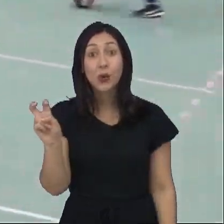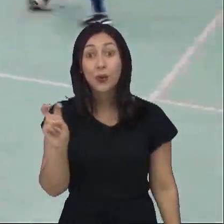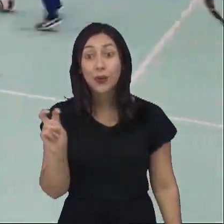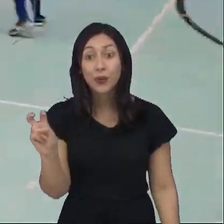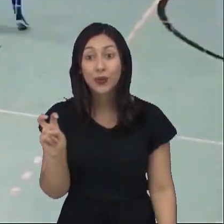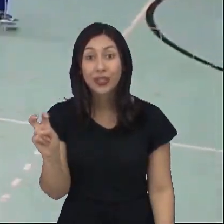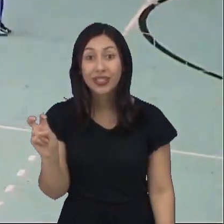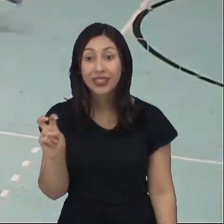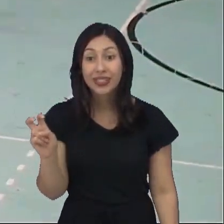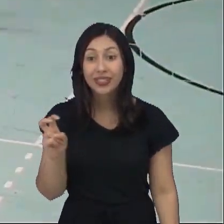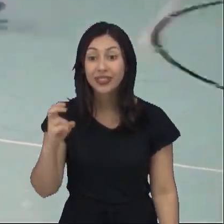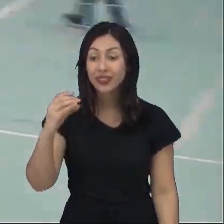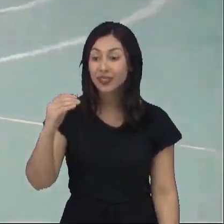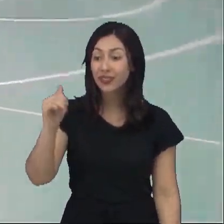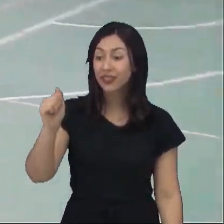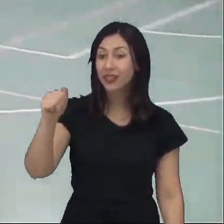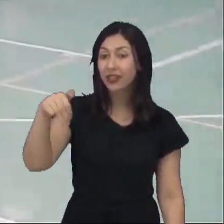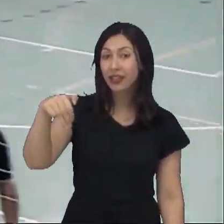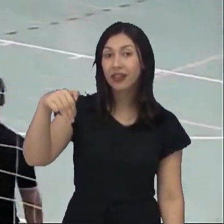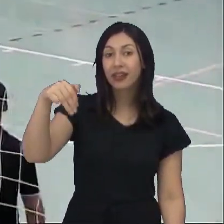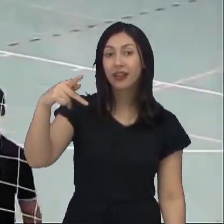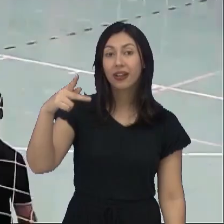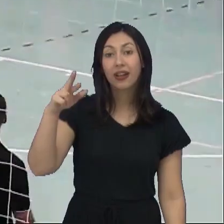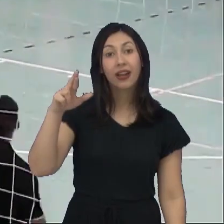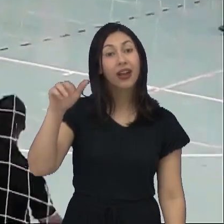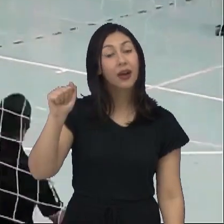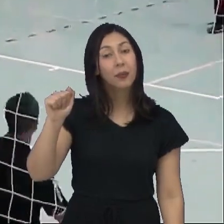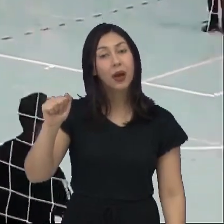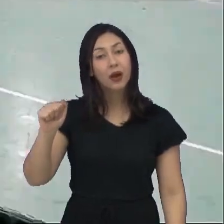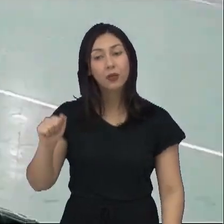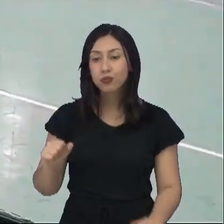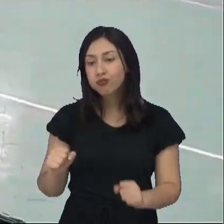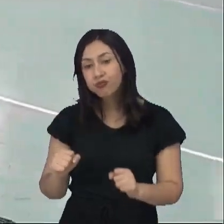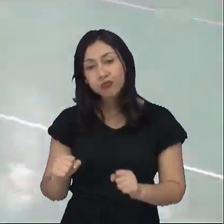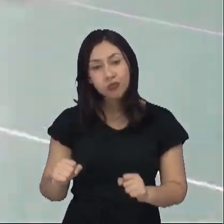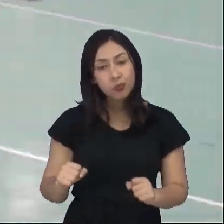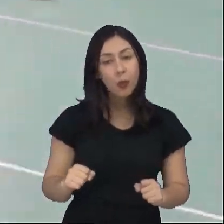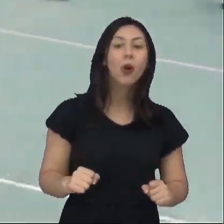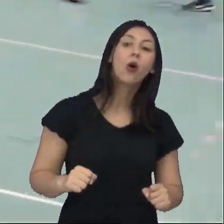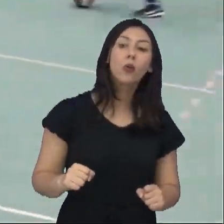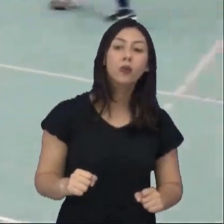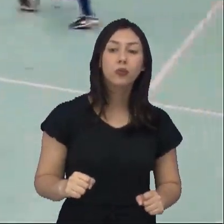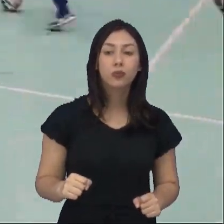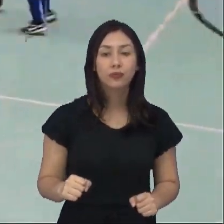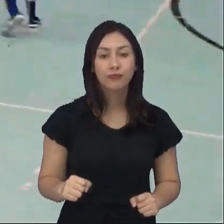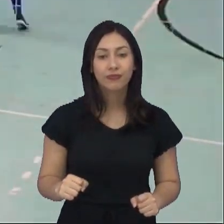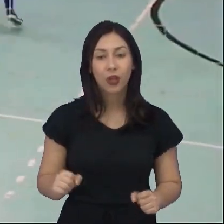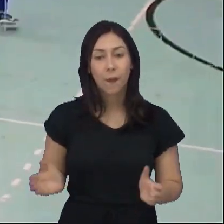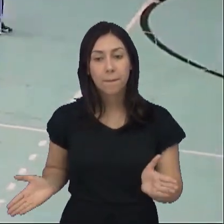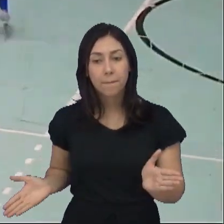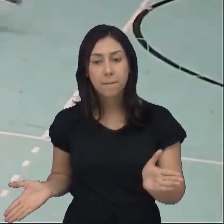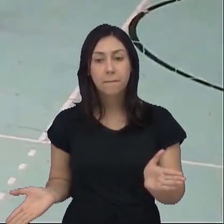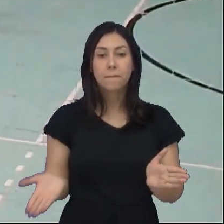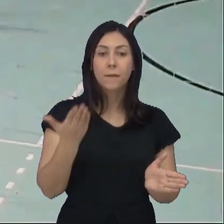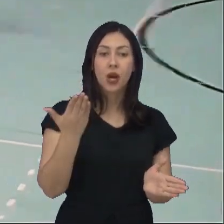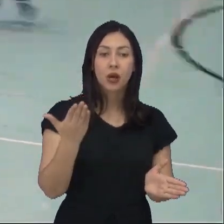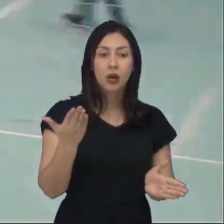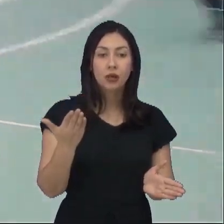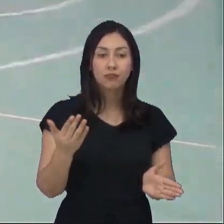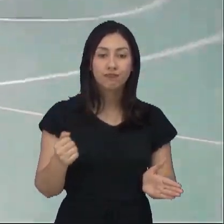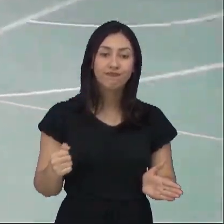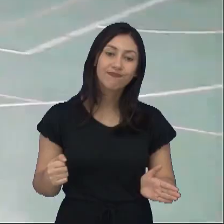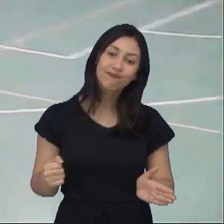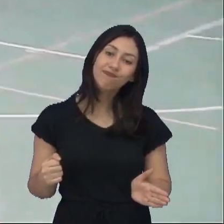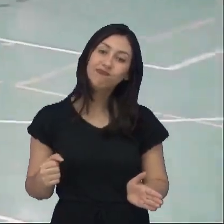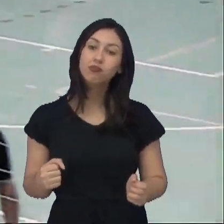Gol o quinto gol da Campa É isso mesmo ali já tocou e a Câmara de cabeça tocou profundo das redes toque da Alice você está vendo ali ó levantamento dentro